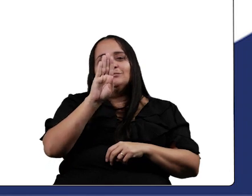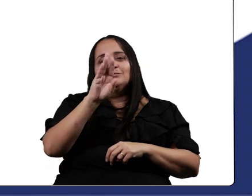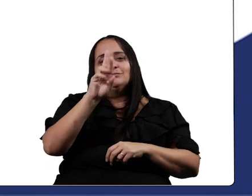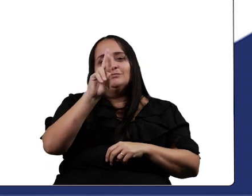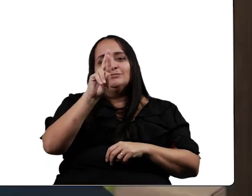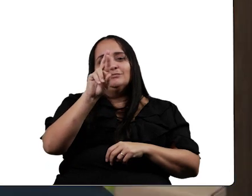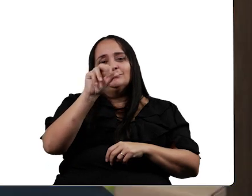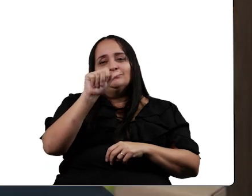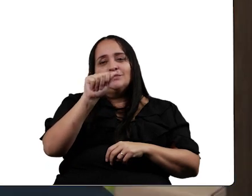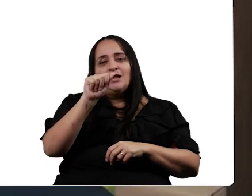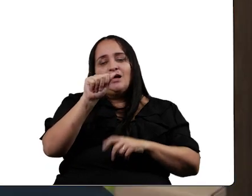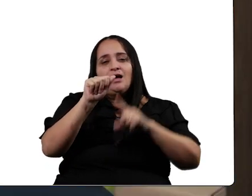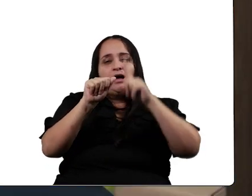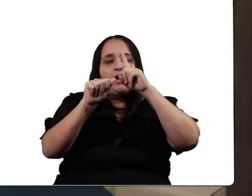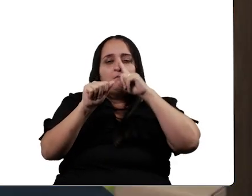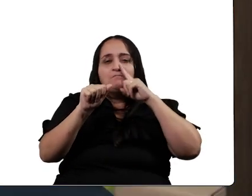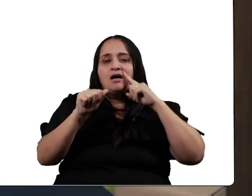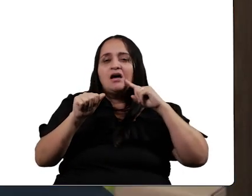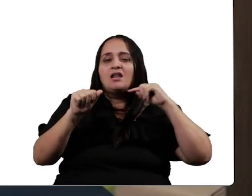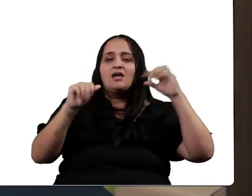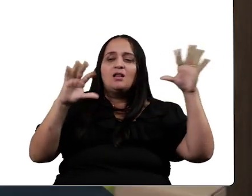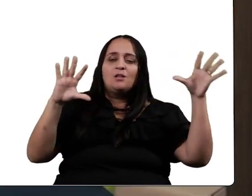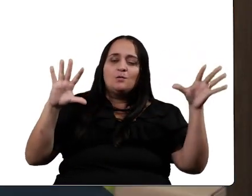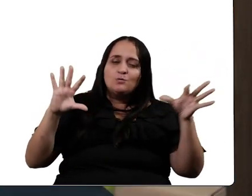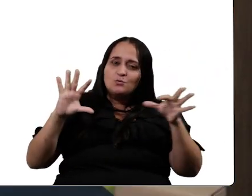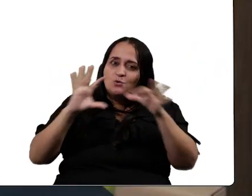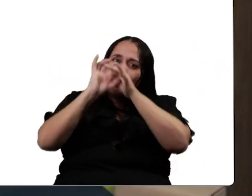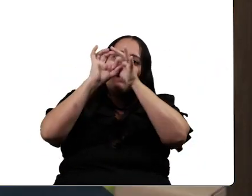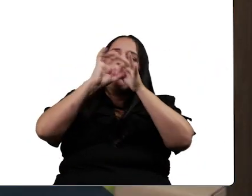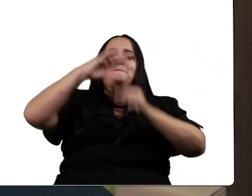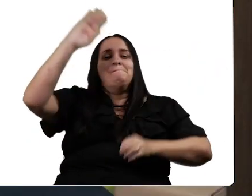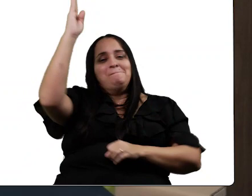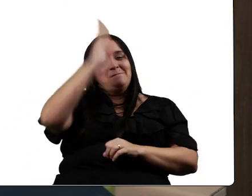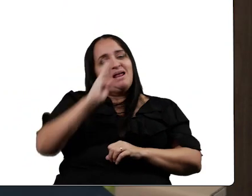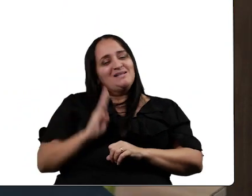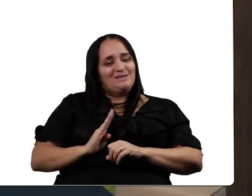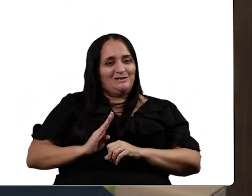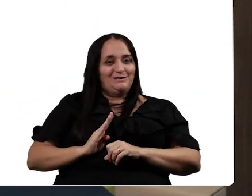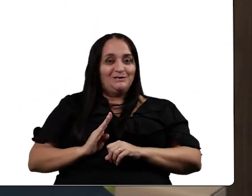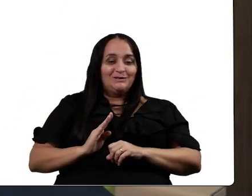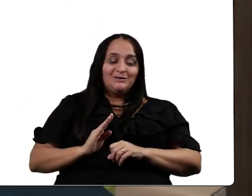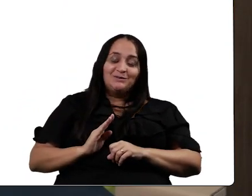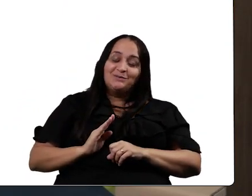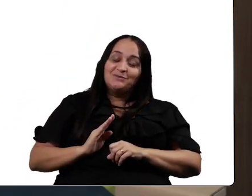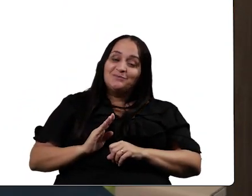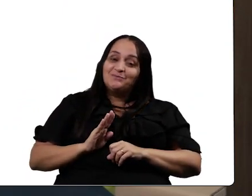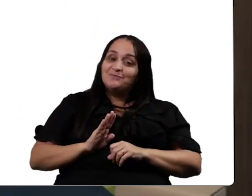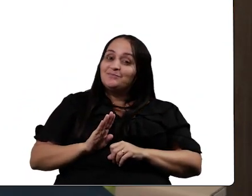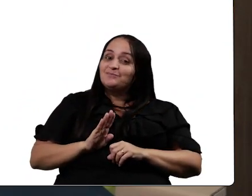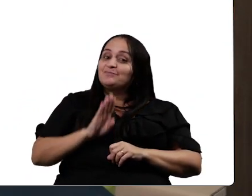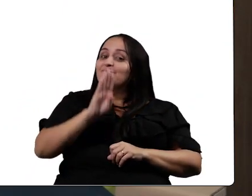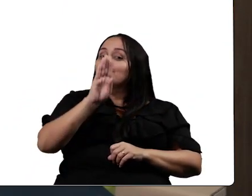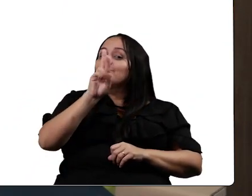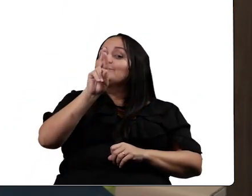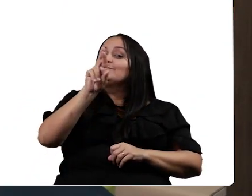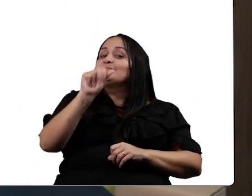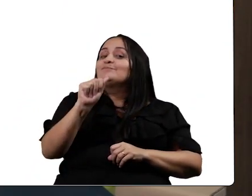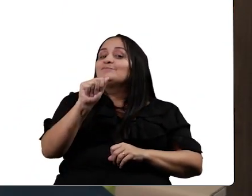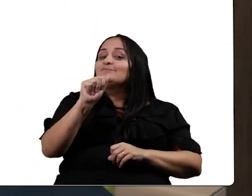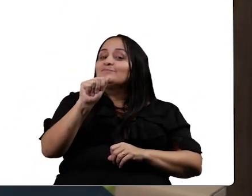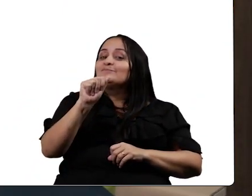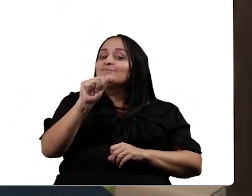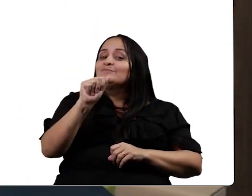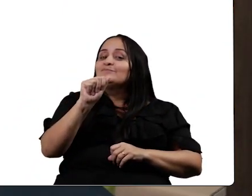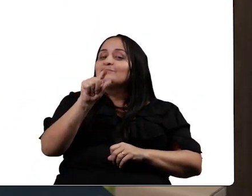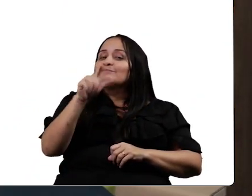Bra é para conectar com Brasil, porque Brasil também tem Bra. O